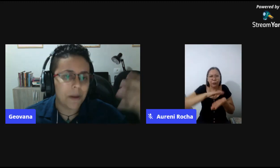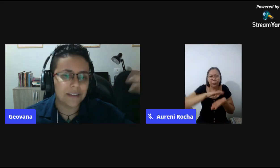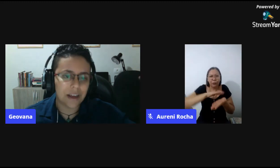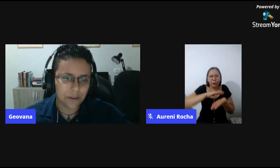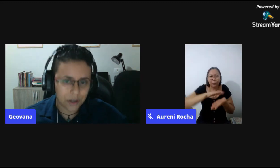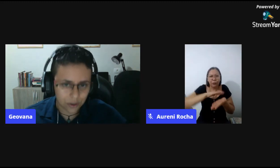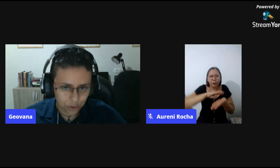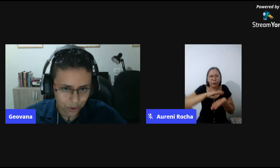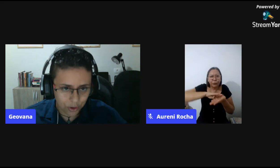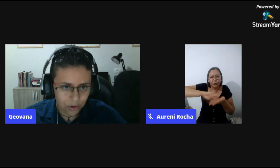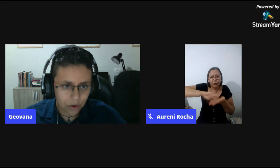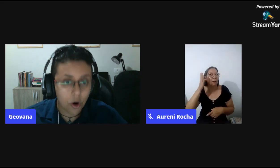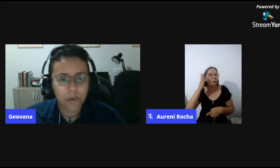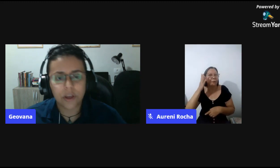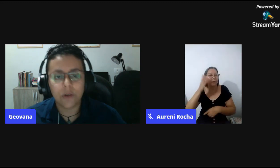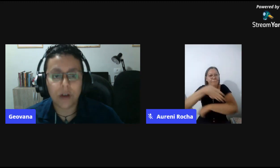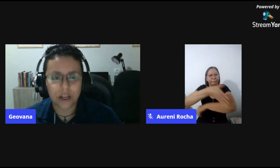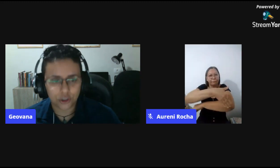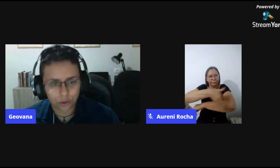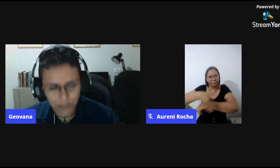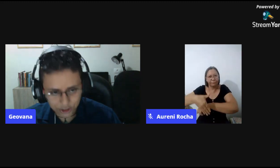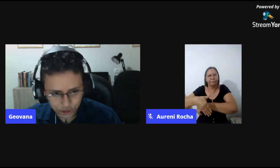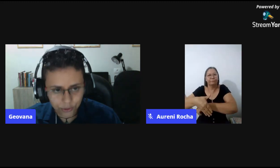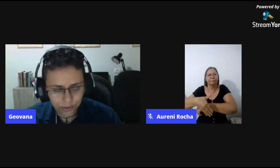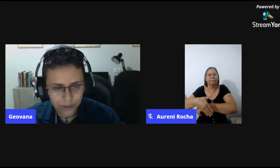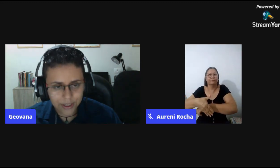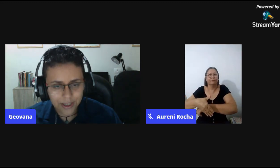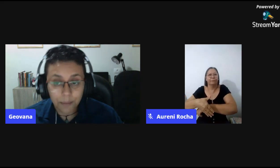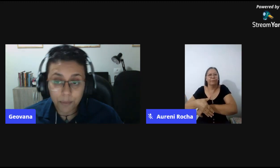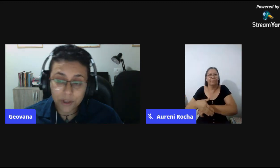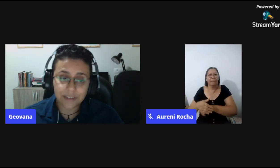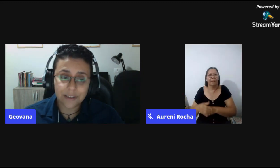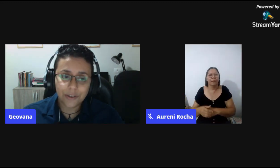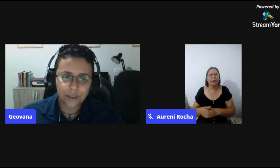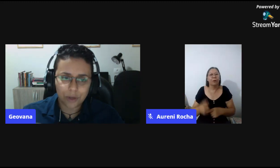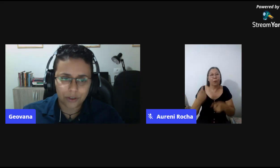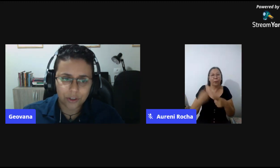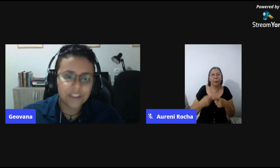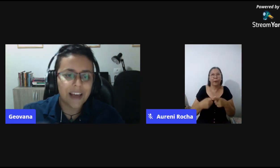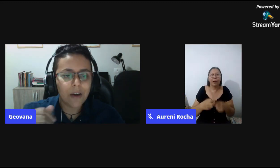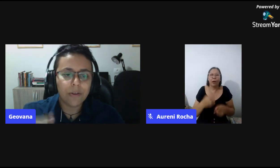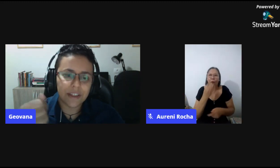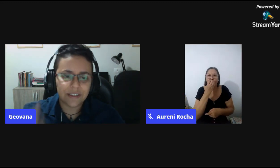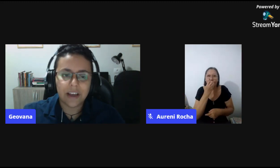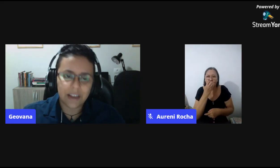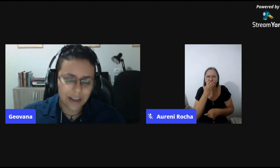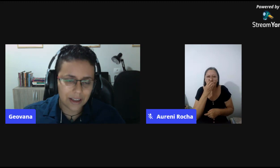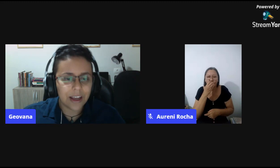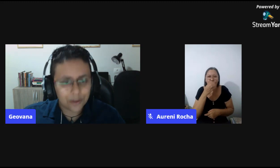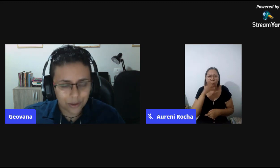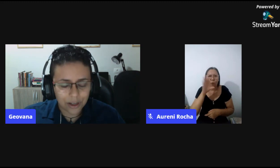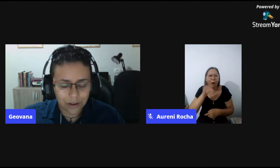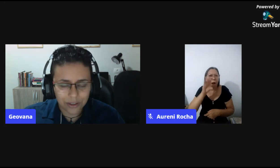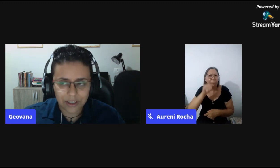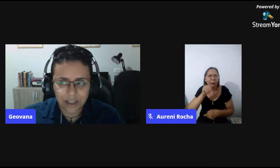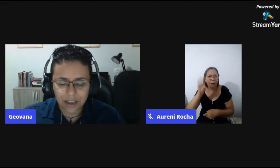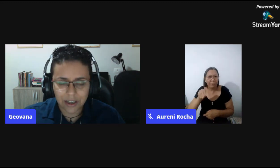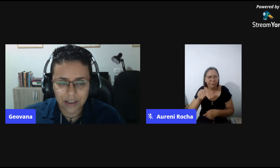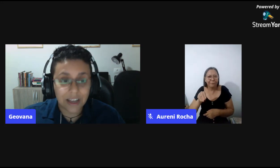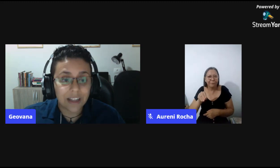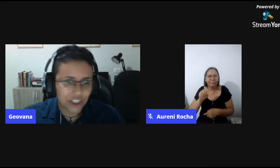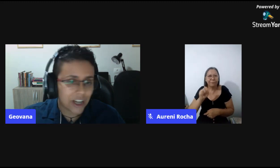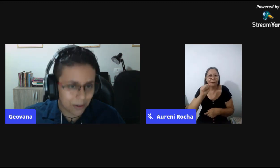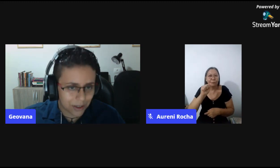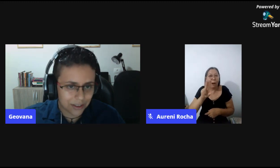porque um passarinho cantou, ou porque um cachorro latiu, porque são situações que aconteceria dentro da